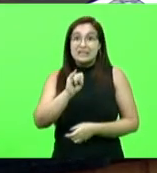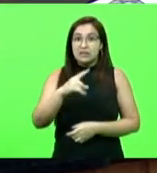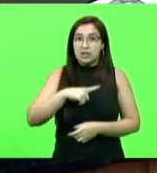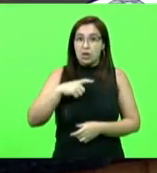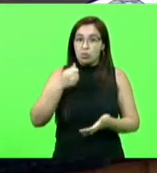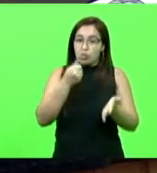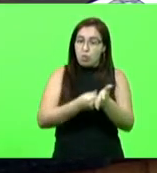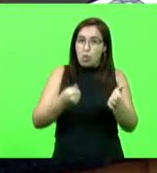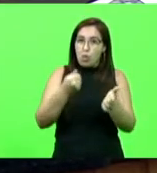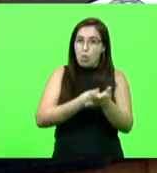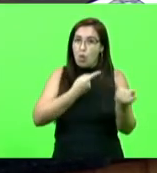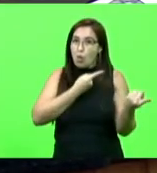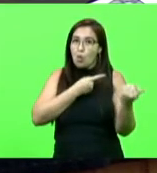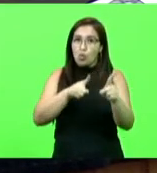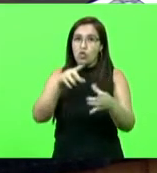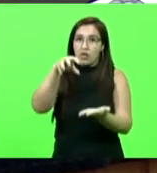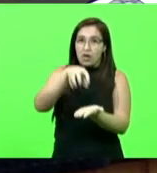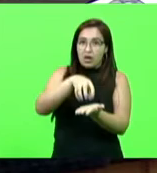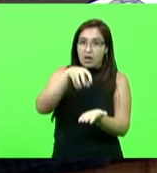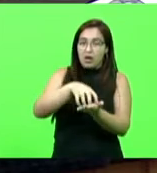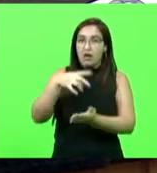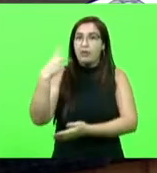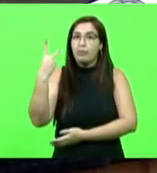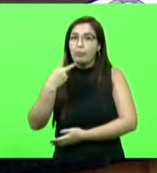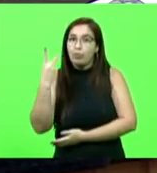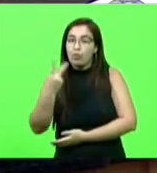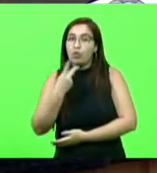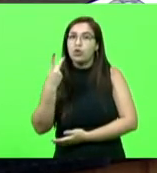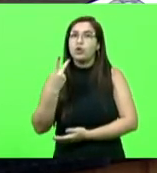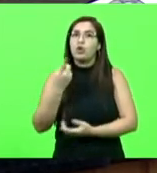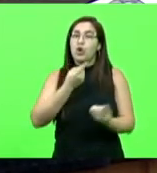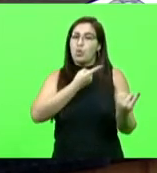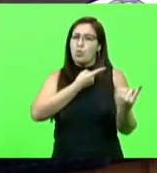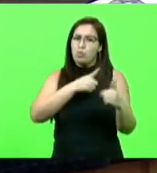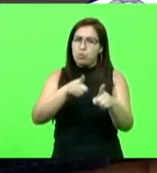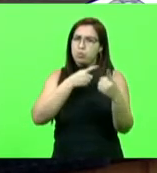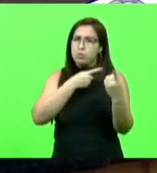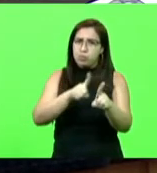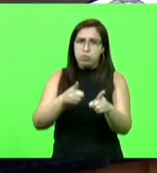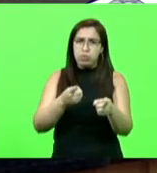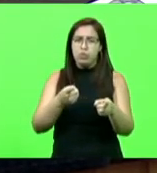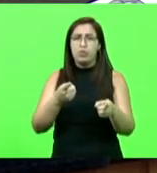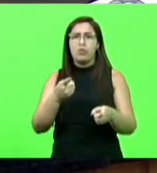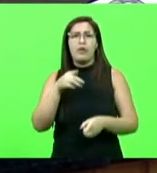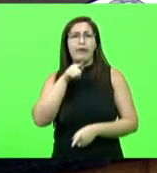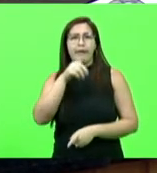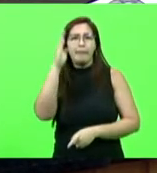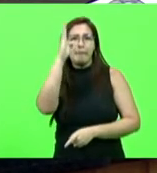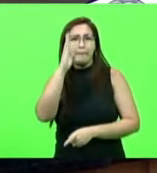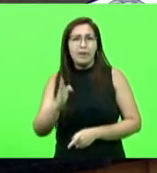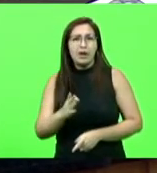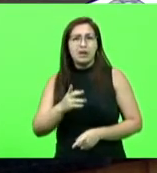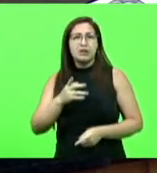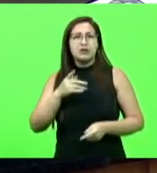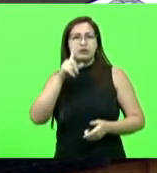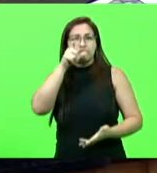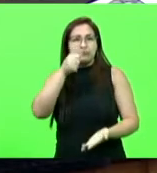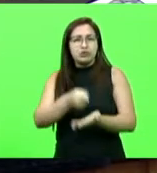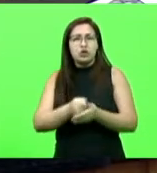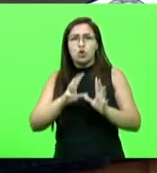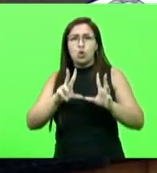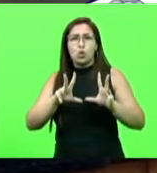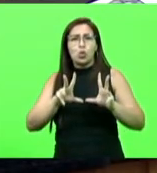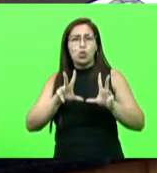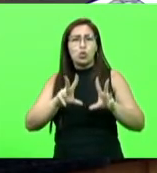a centralização política, se eu luto contra essa forma do Brasil gerir e decidir tudo de cima para